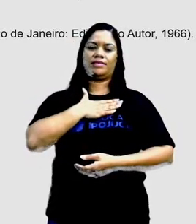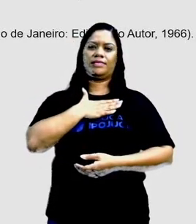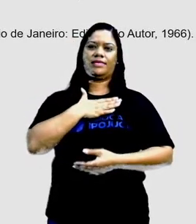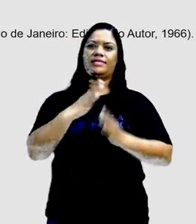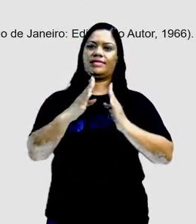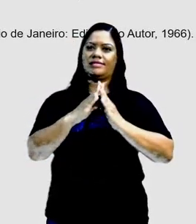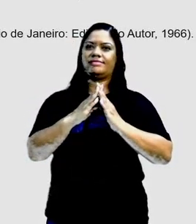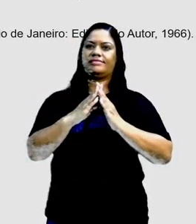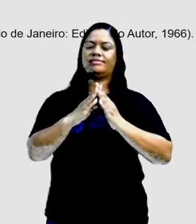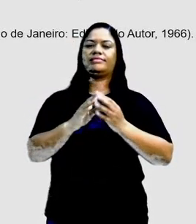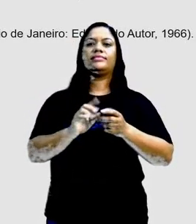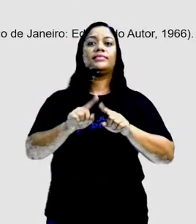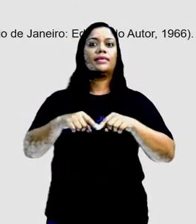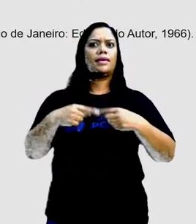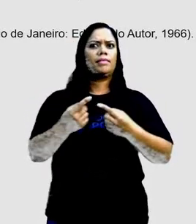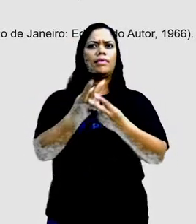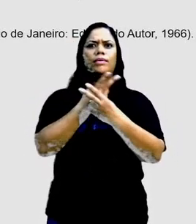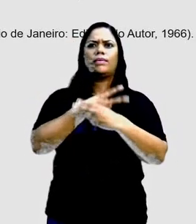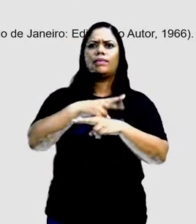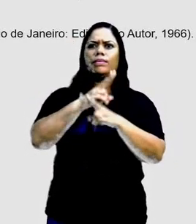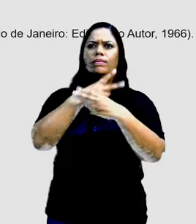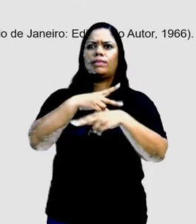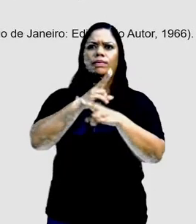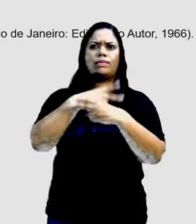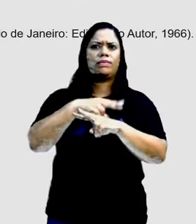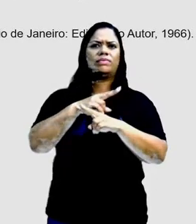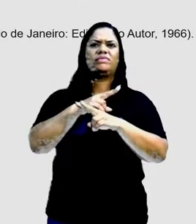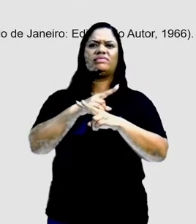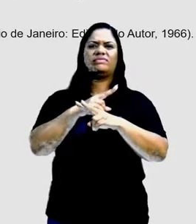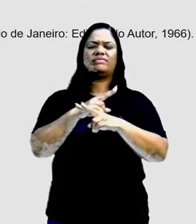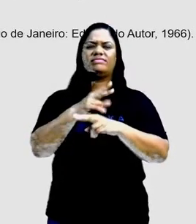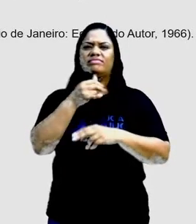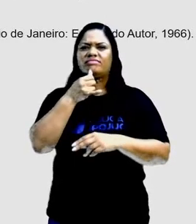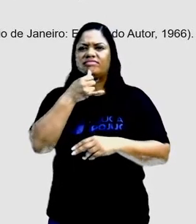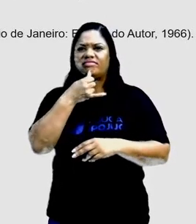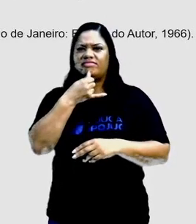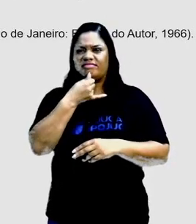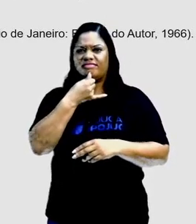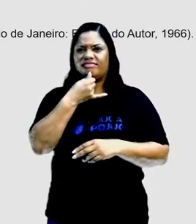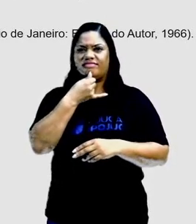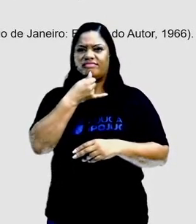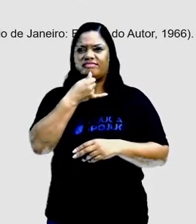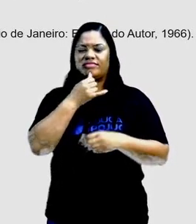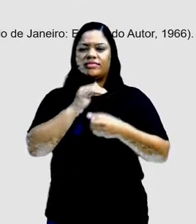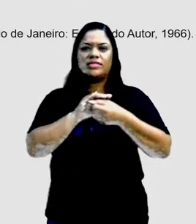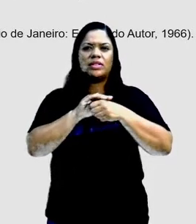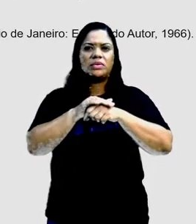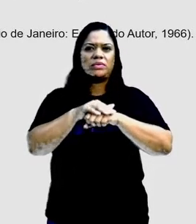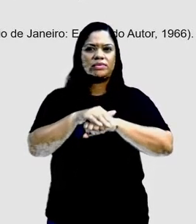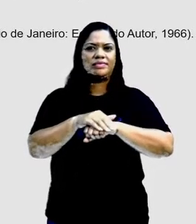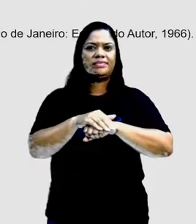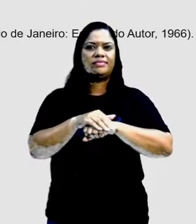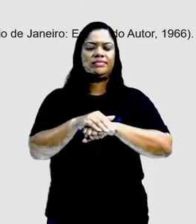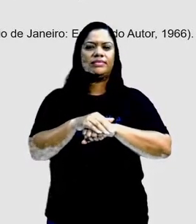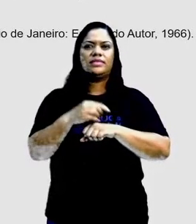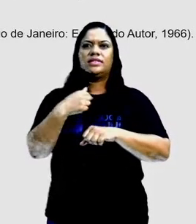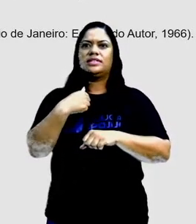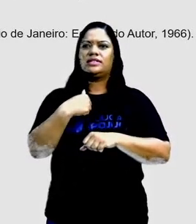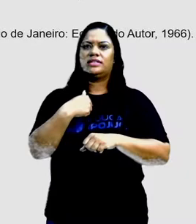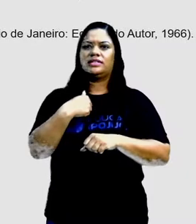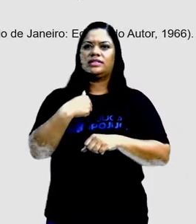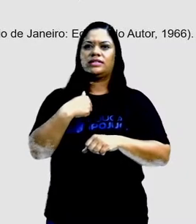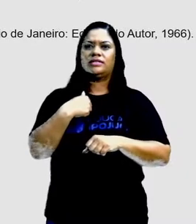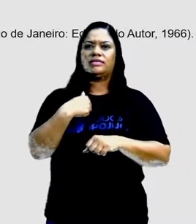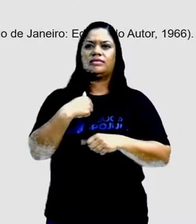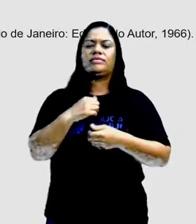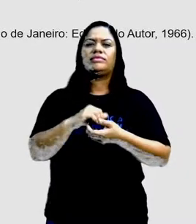Mas veio um vento de desesperança, soprando cinzas da noite morta. E eu pendurei,